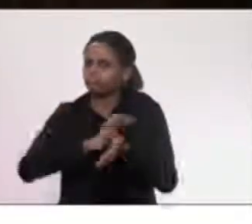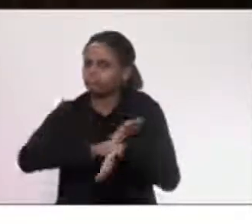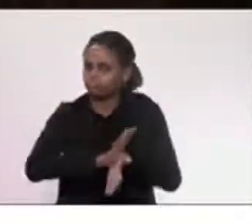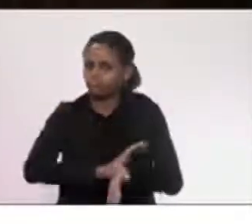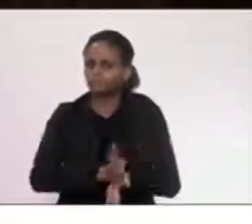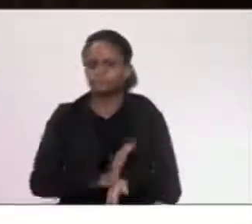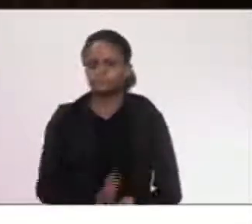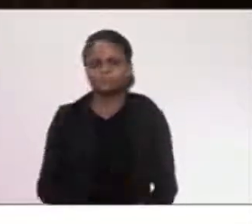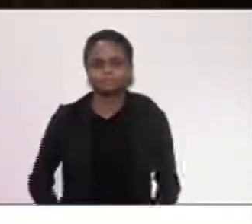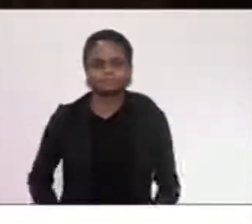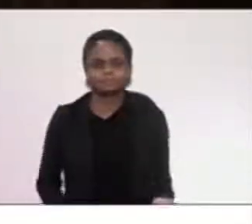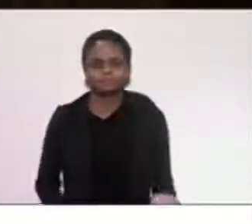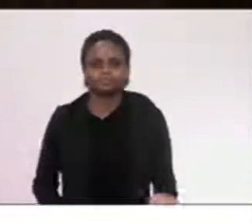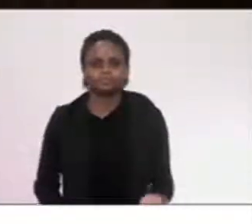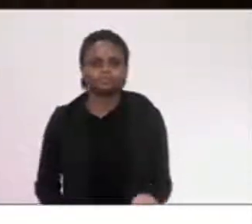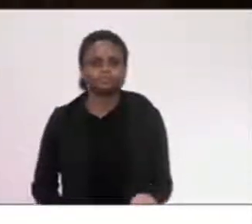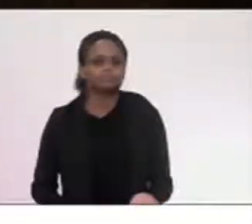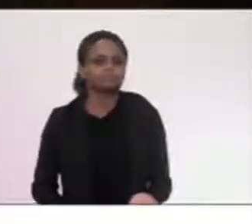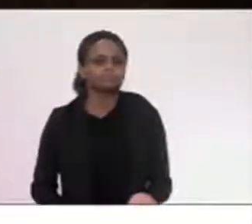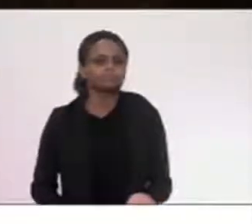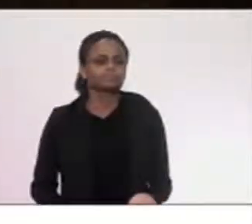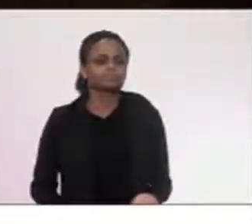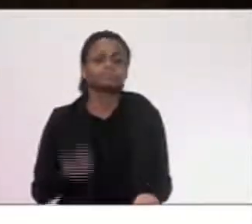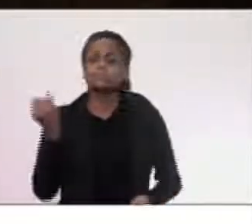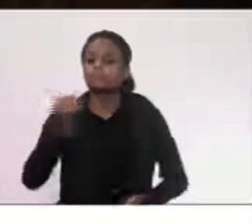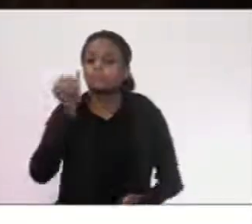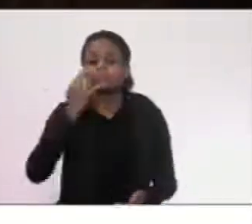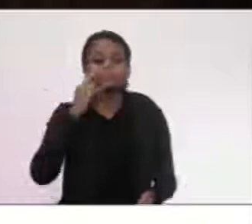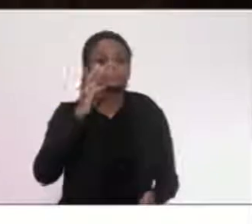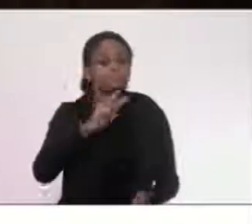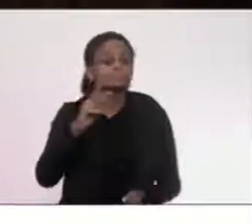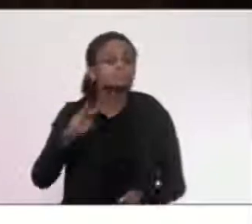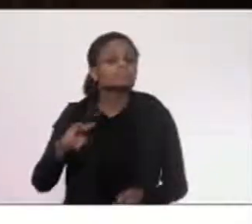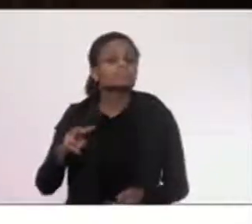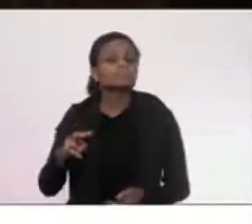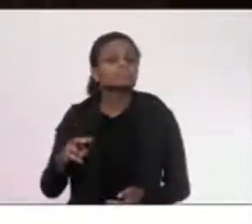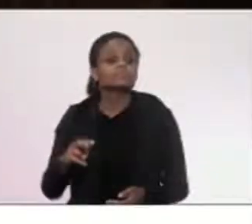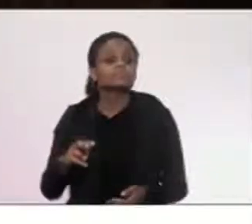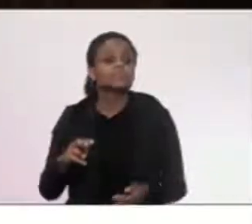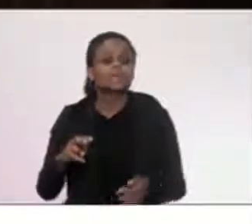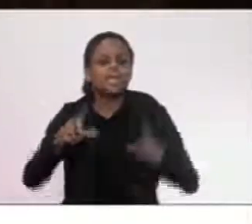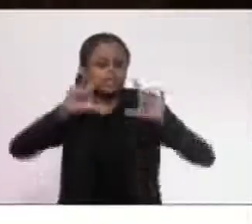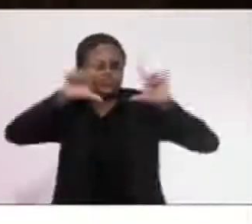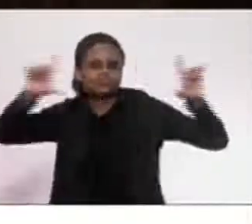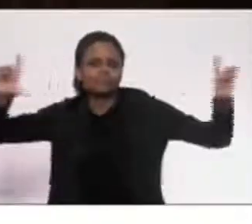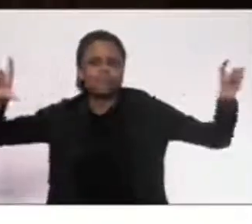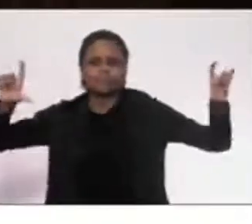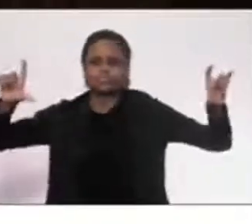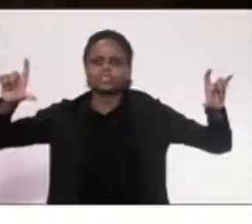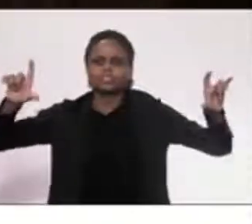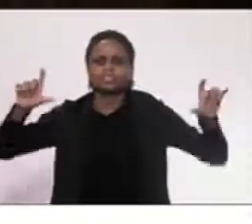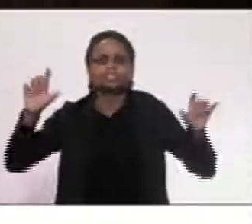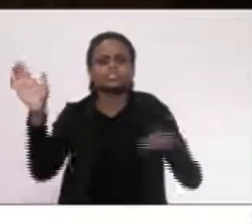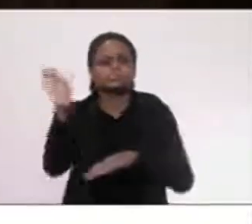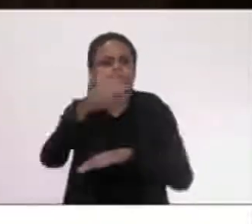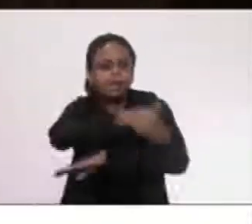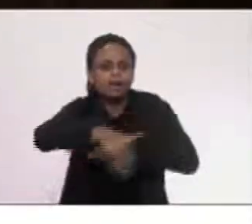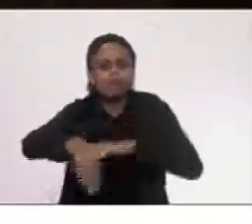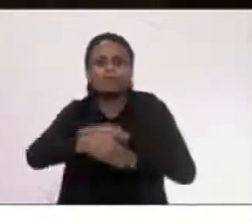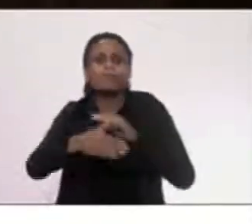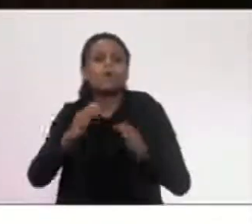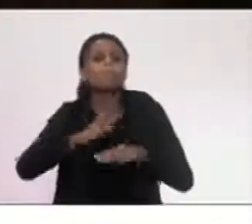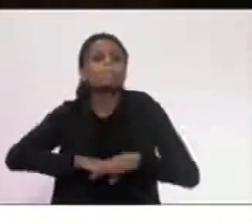E aí, foi muito importante ver as diversas faixas na rua, né? Mais livros,